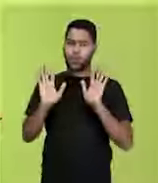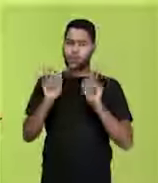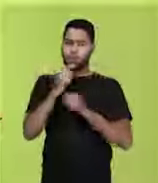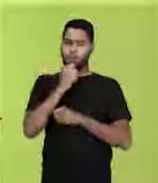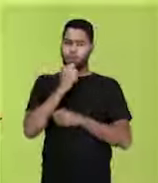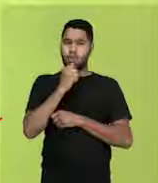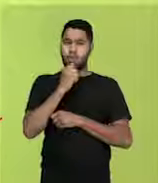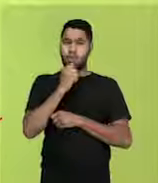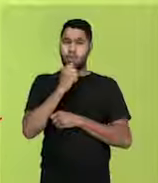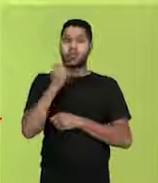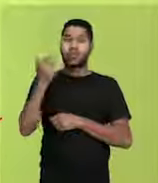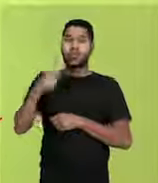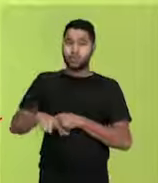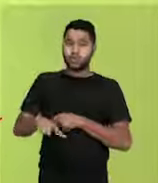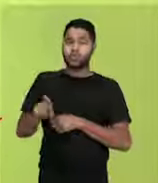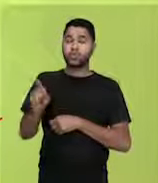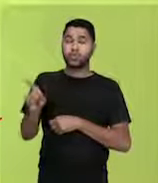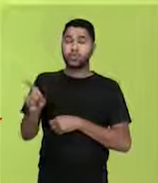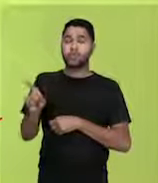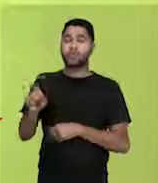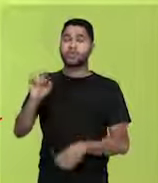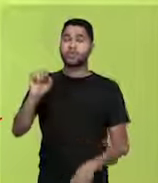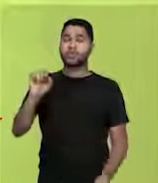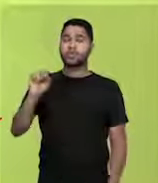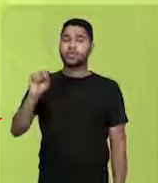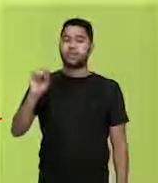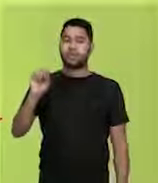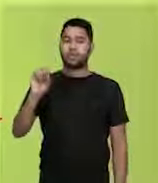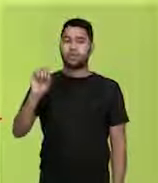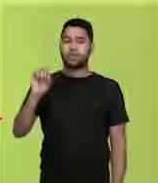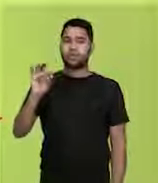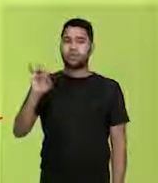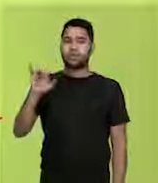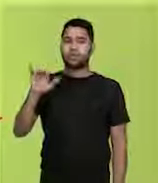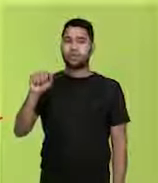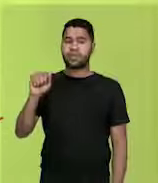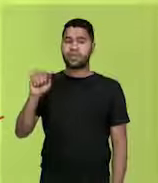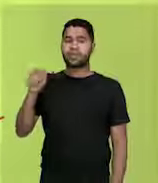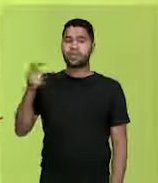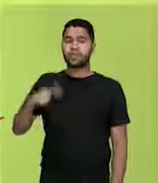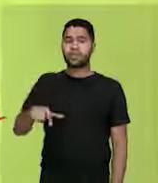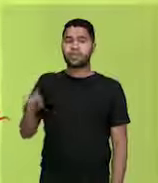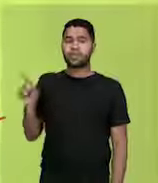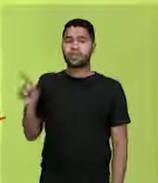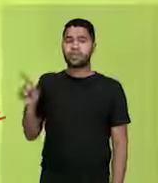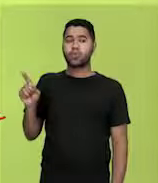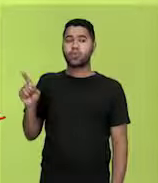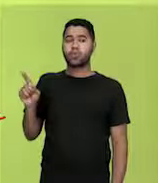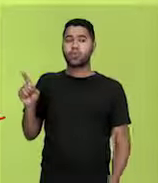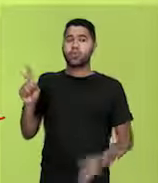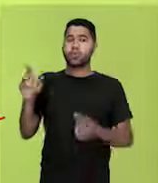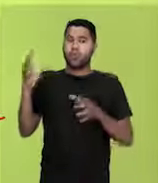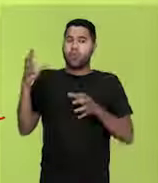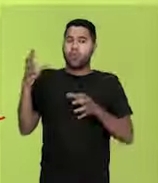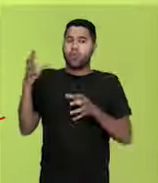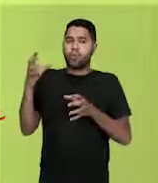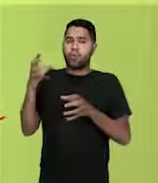uma compressão isotérmica, voltando então com uma compressão